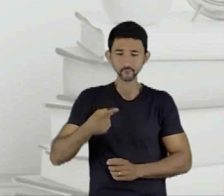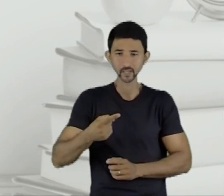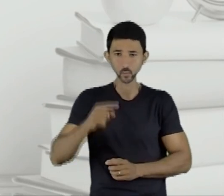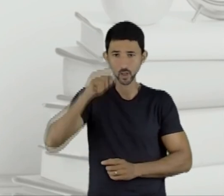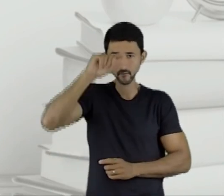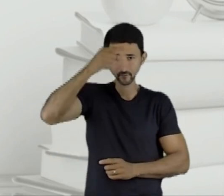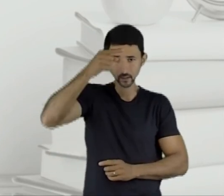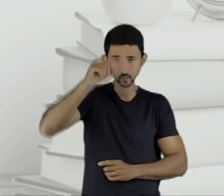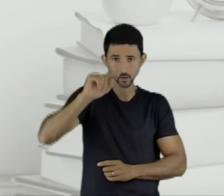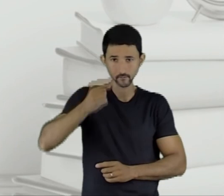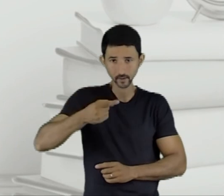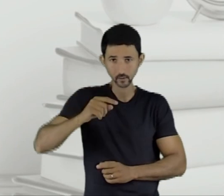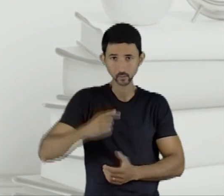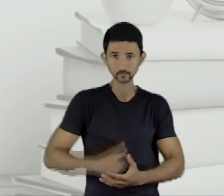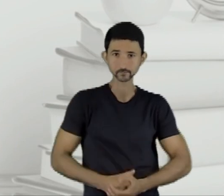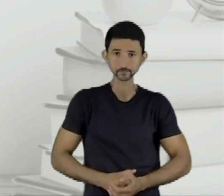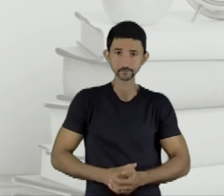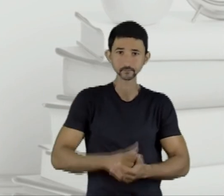ó, certinho,